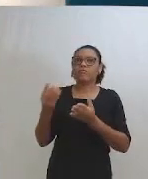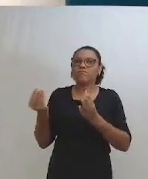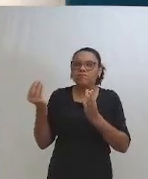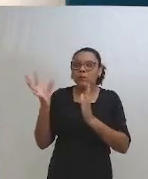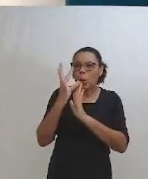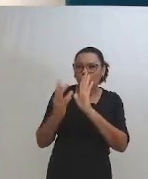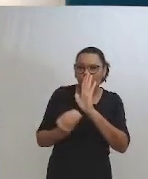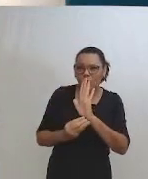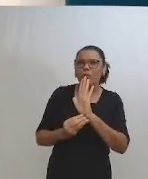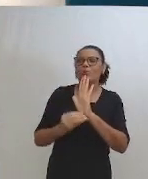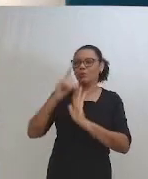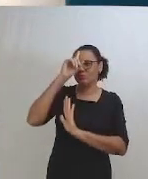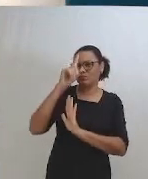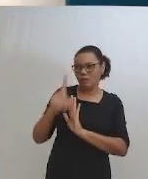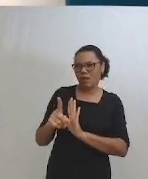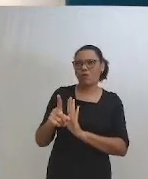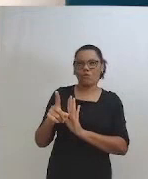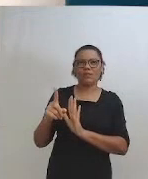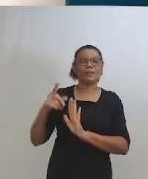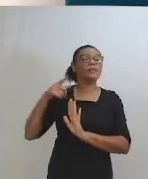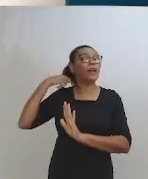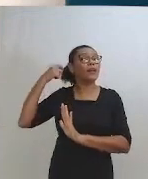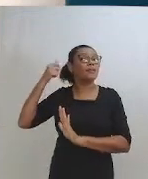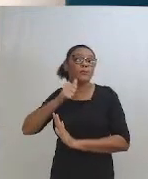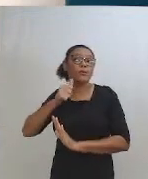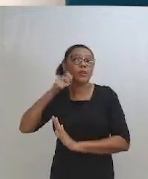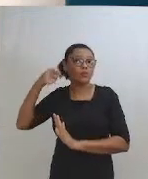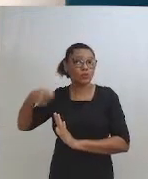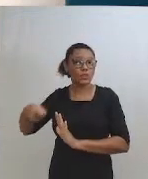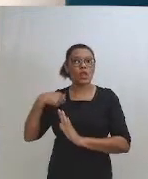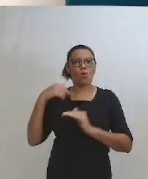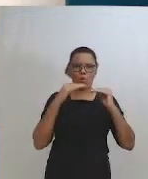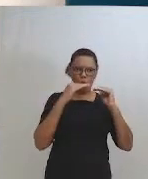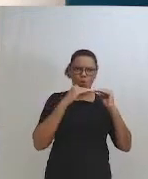esses dados que foram solicitados, estou de acordo.